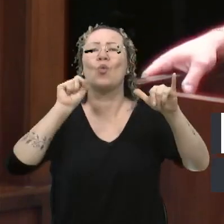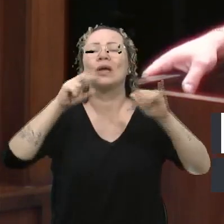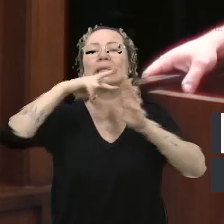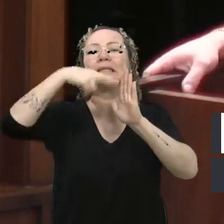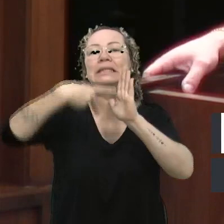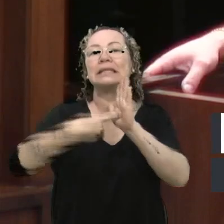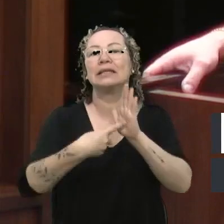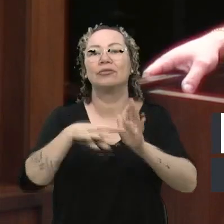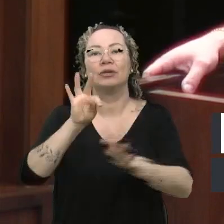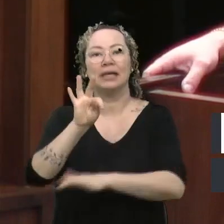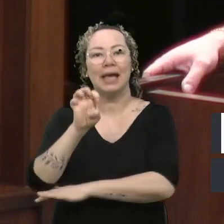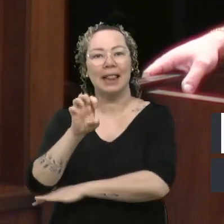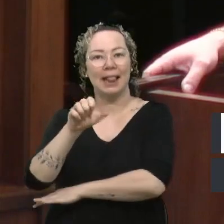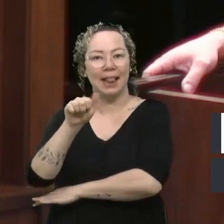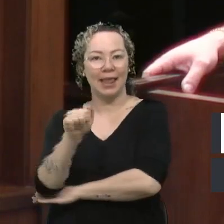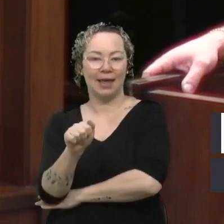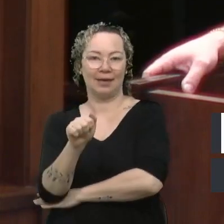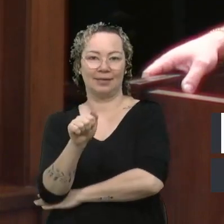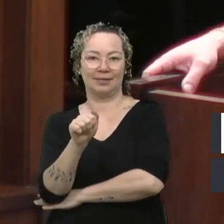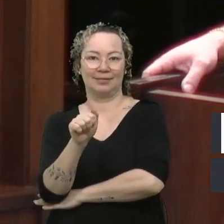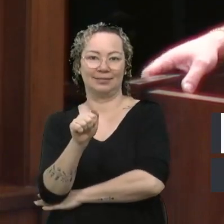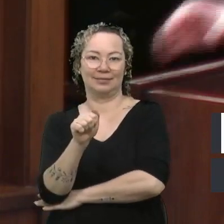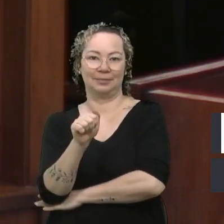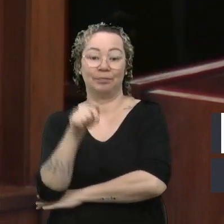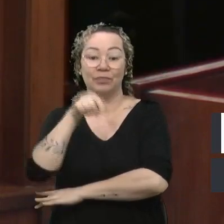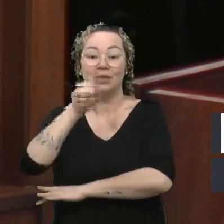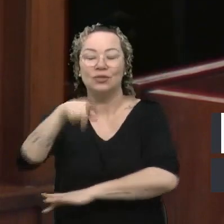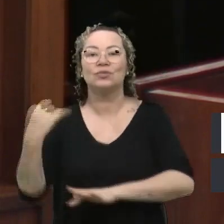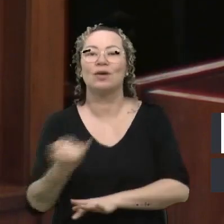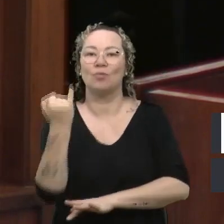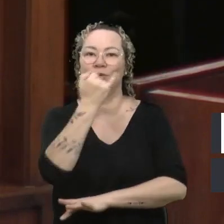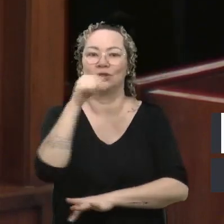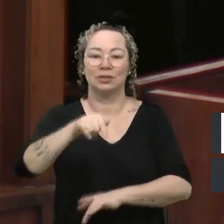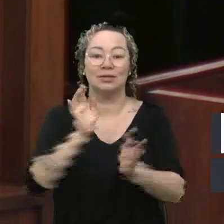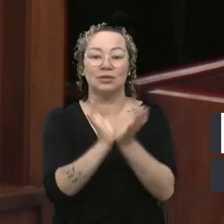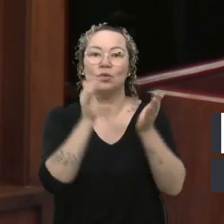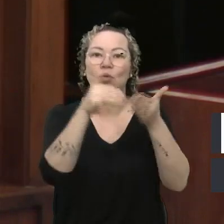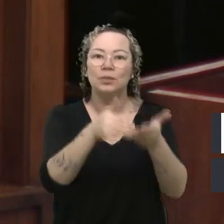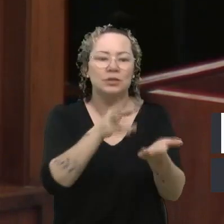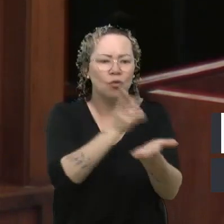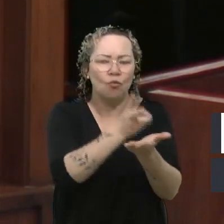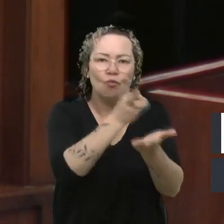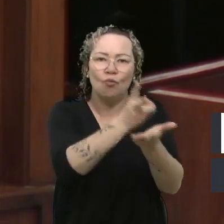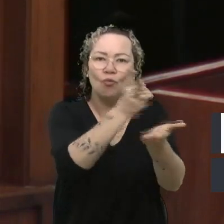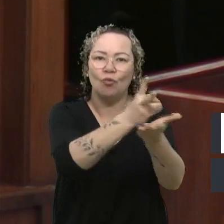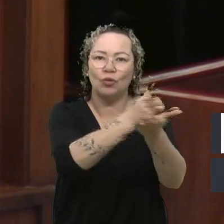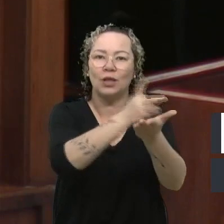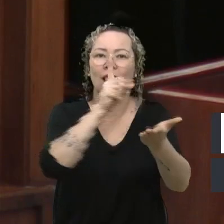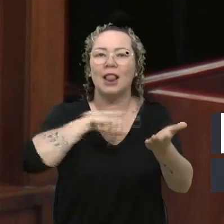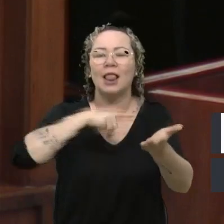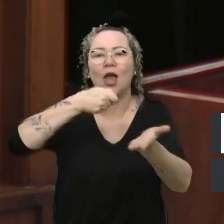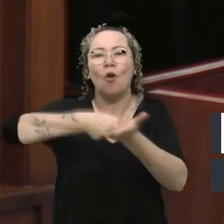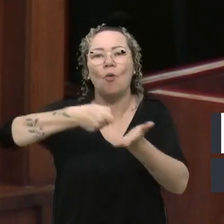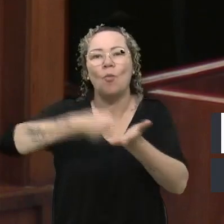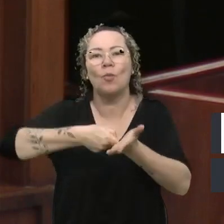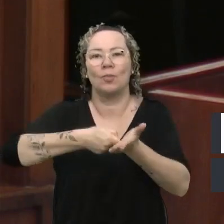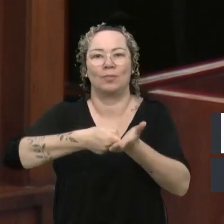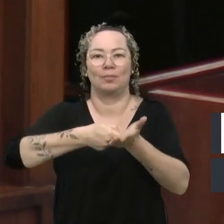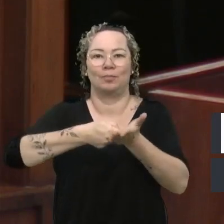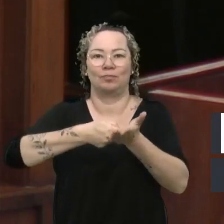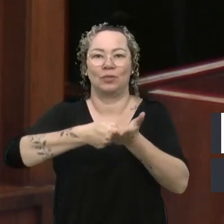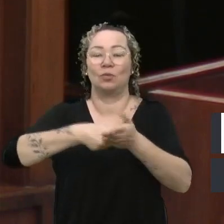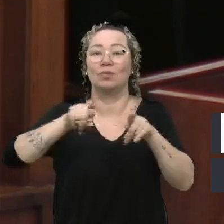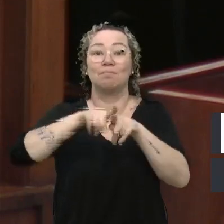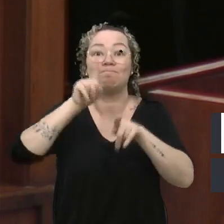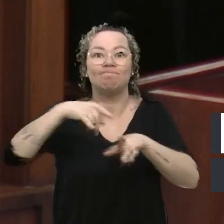o TEA. Essa é a importância. E essa comissão permanente, ela tem a obrigação e a grande